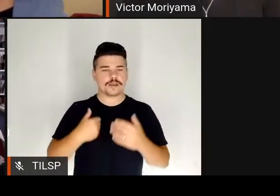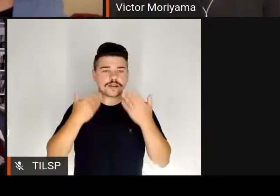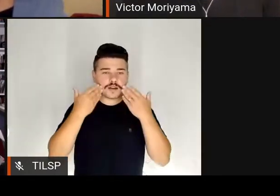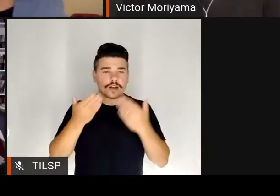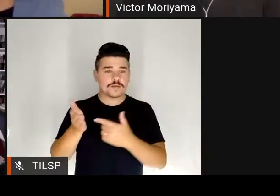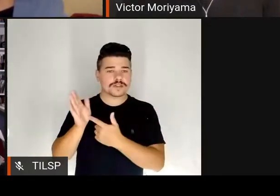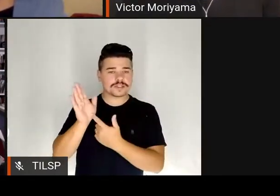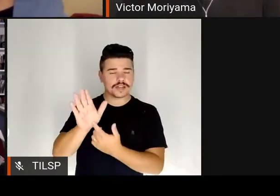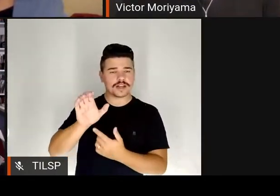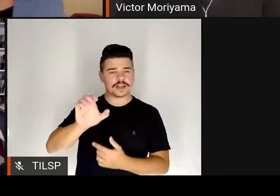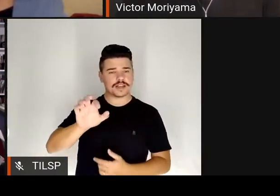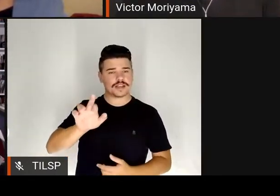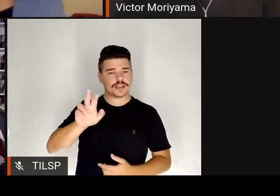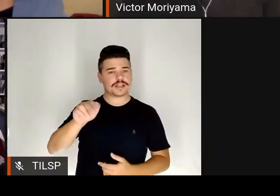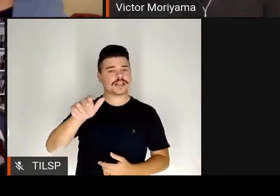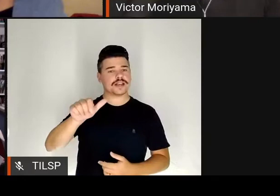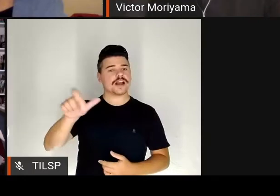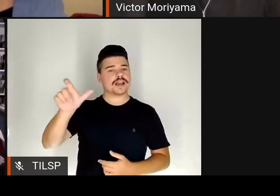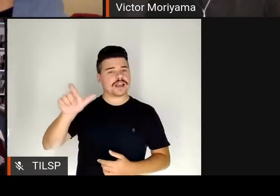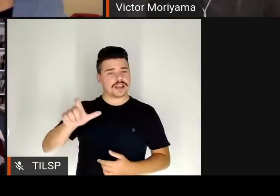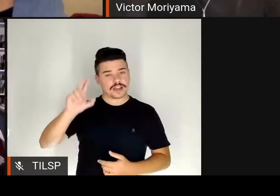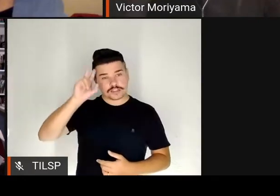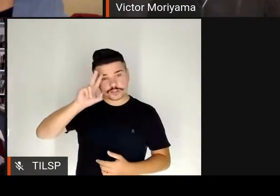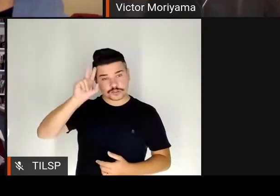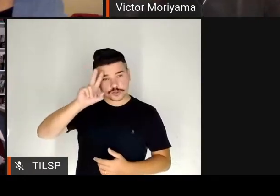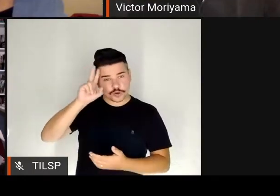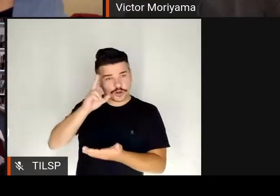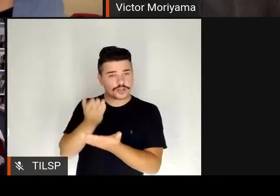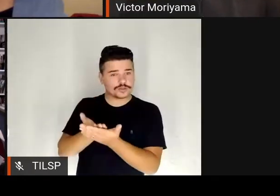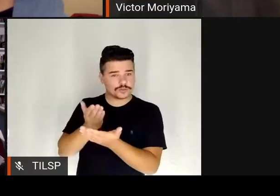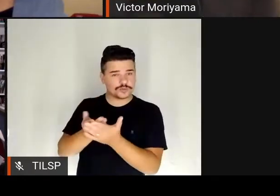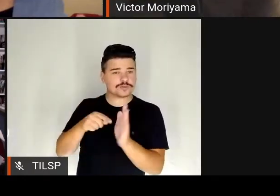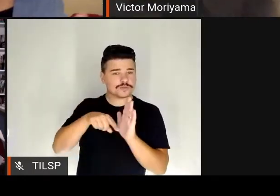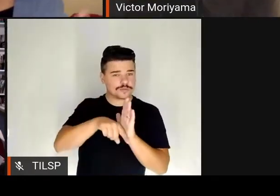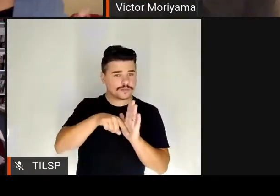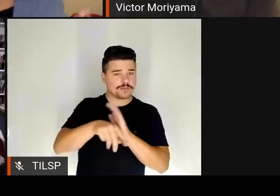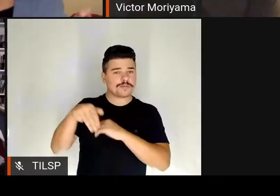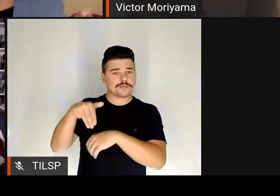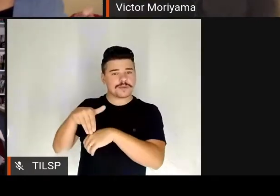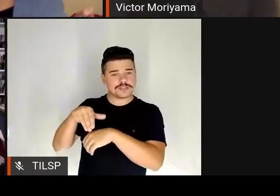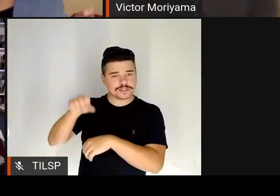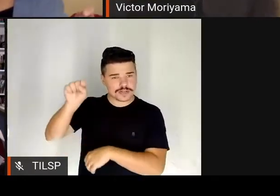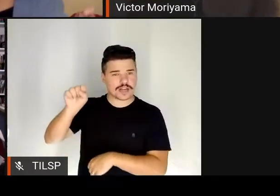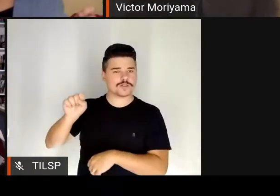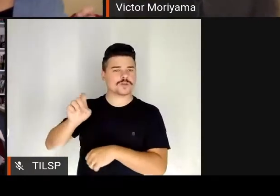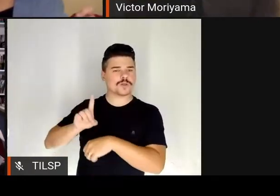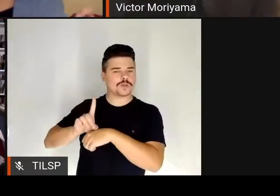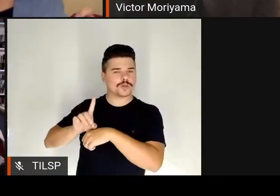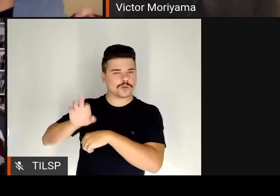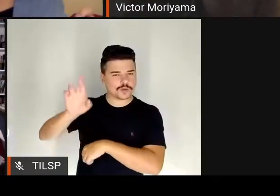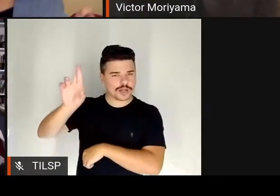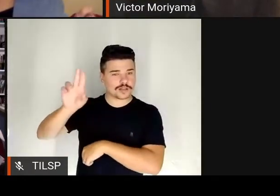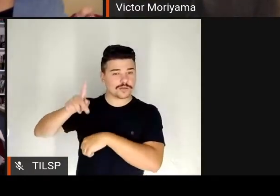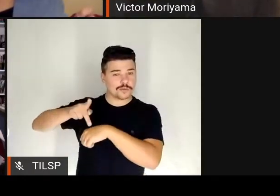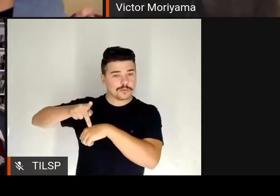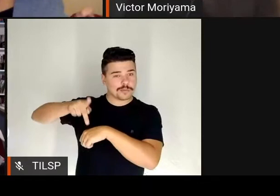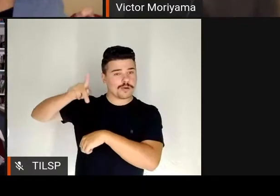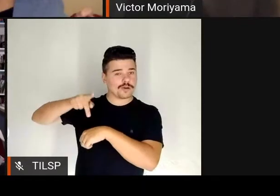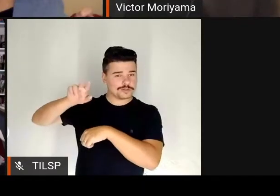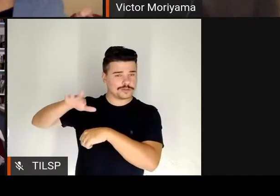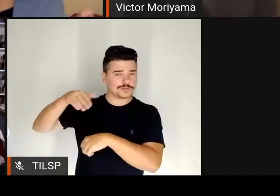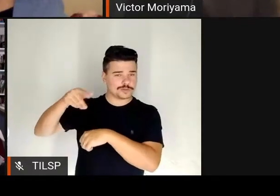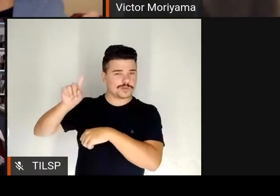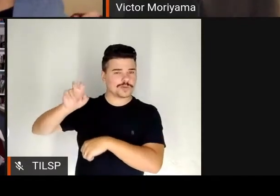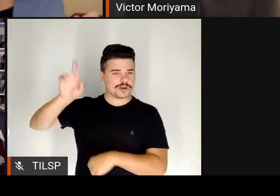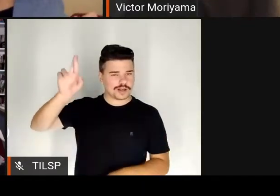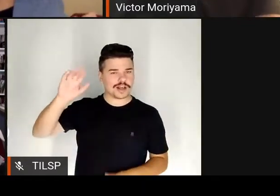Zerbes, historiadora, mestrado, doutorado, pós-doutorado, em torno de pesquisas ligadas à imagem,